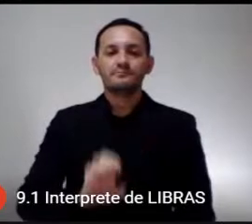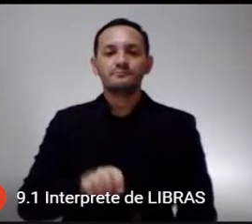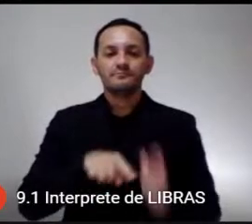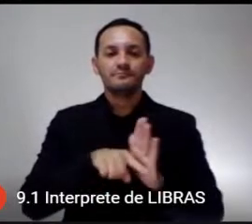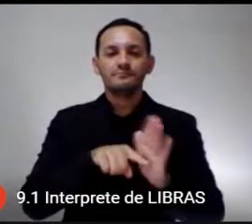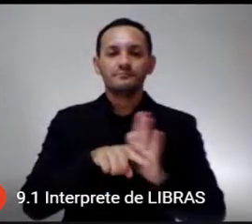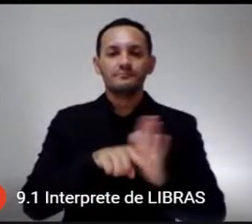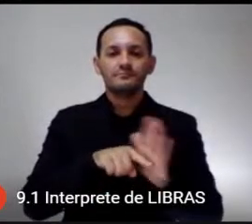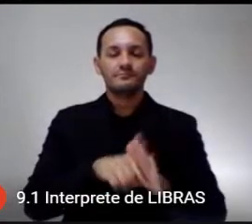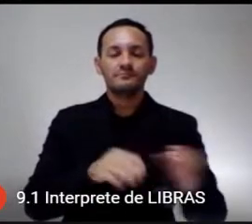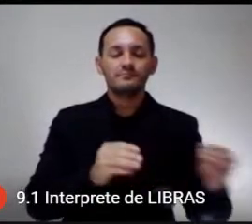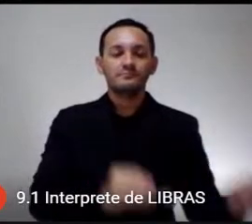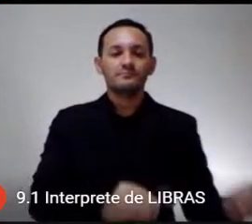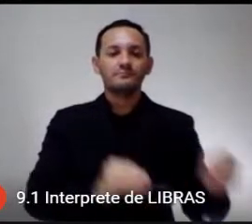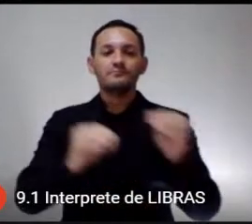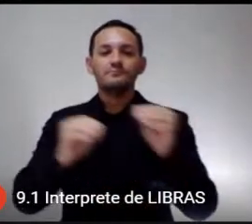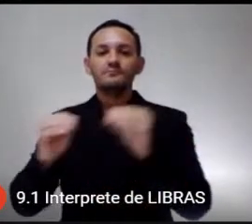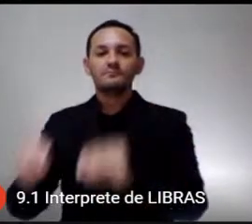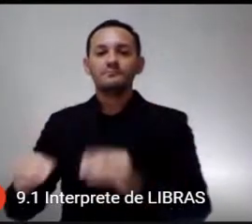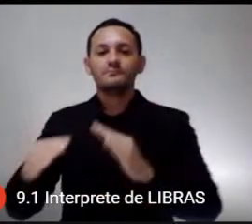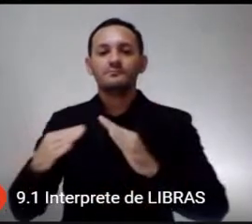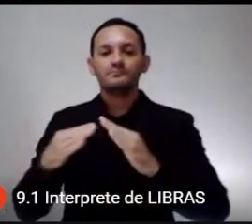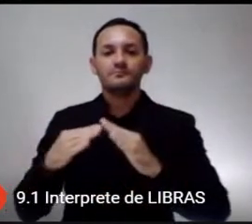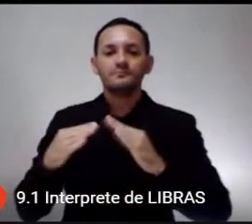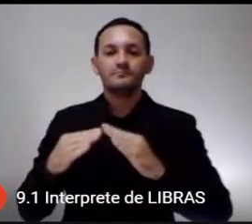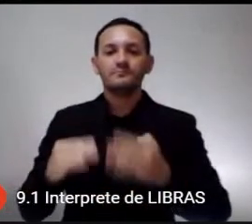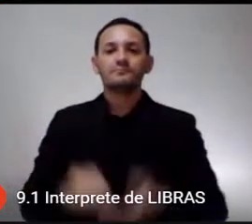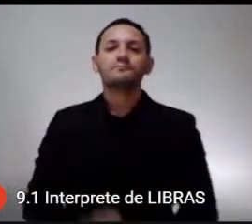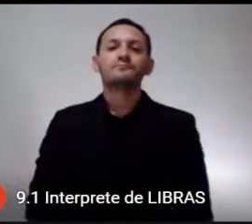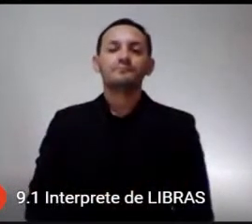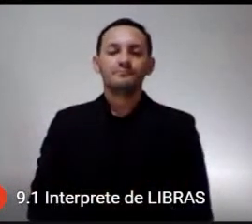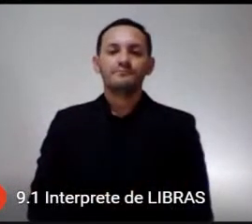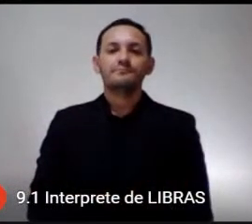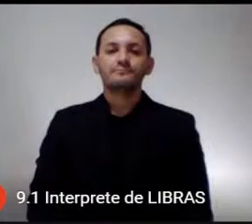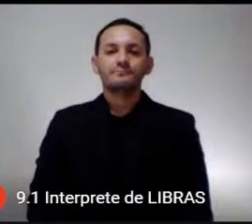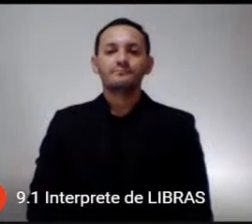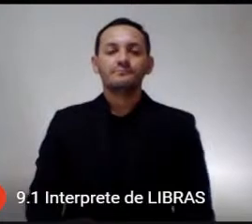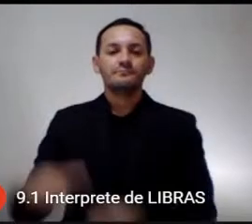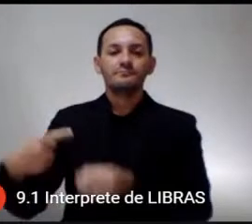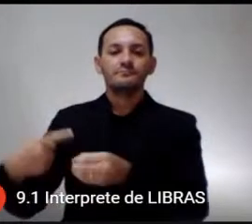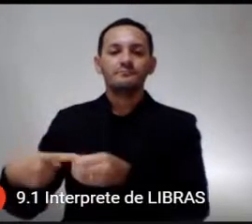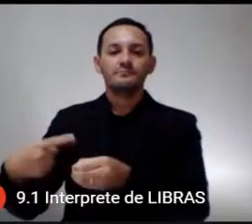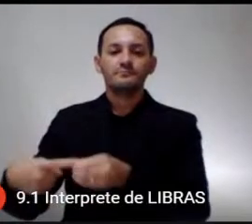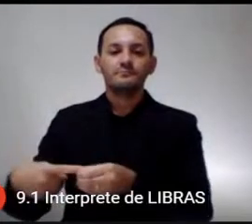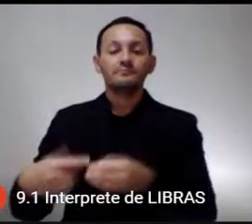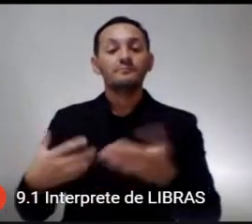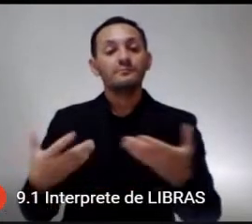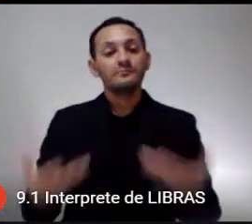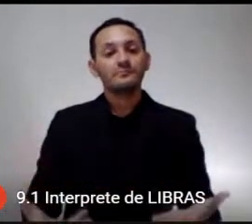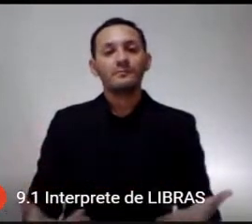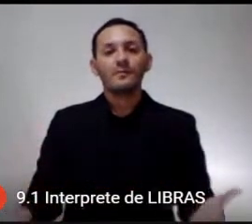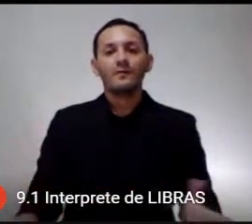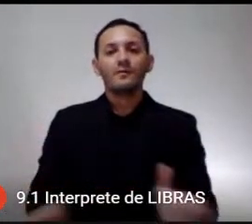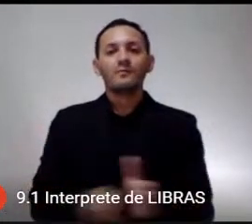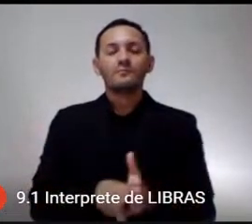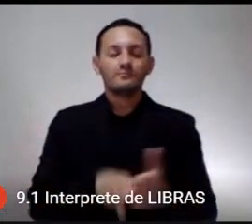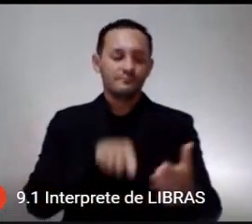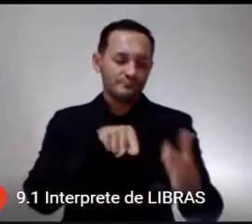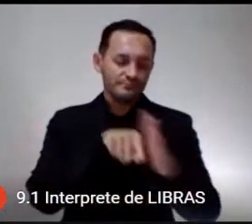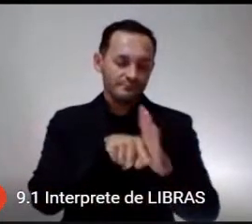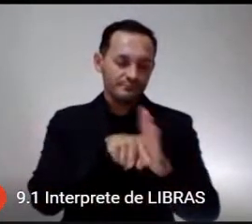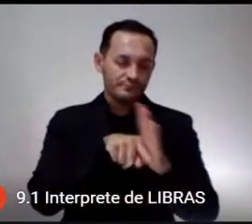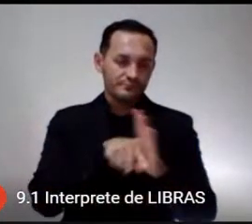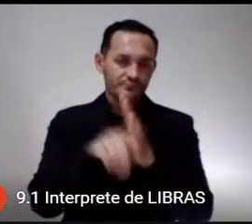relação ao domicílio eleitoral. A única questão que está sendo examinada é se consta no